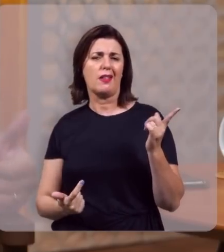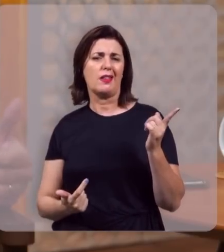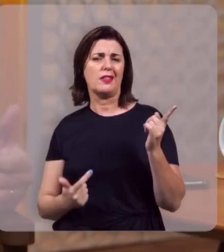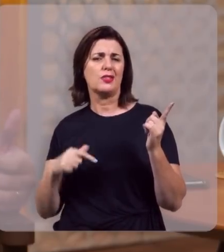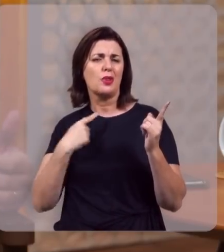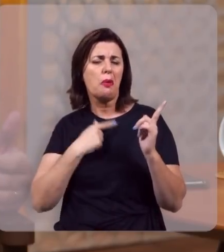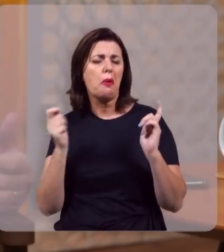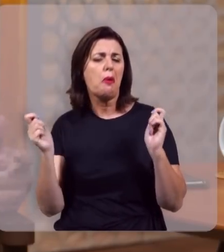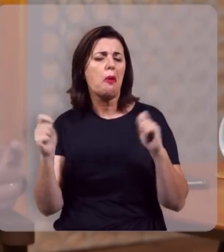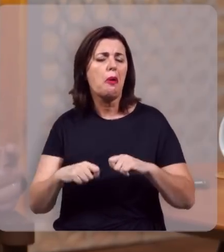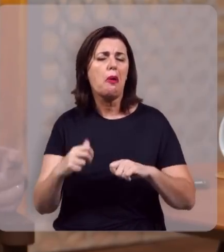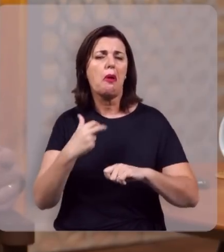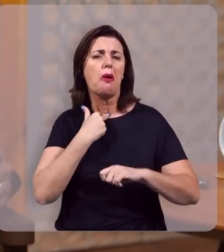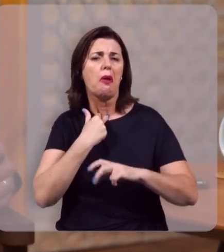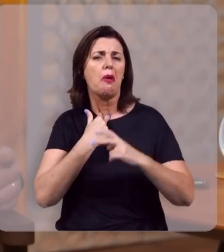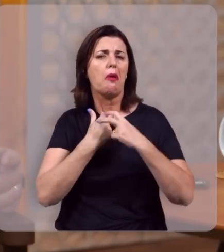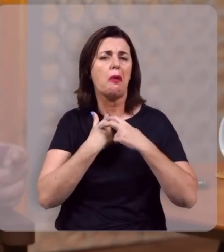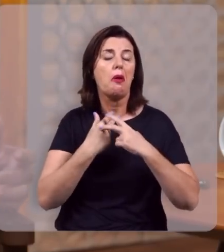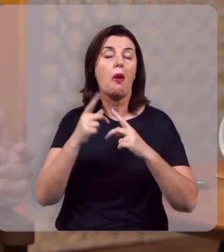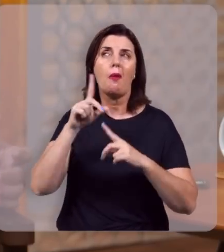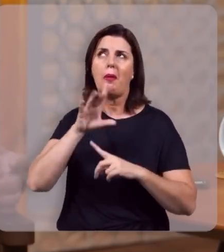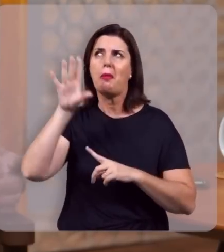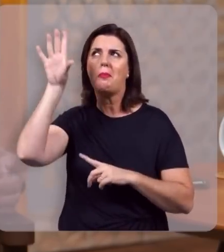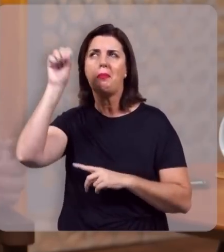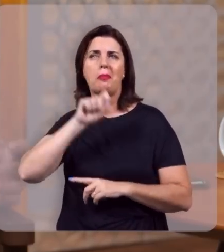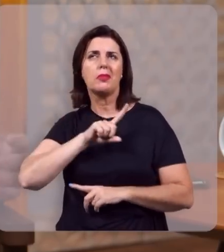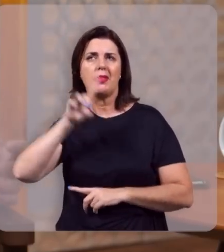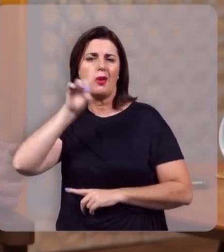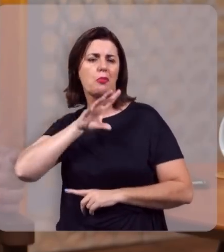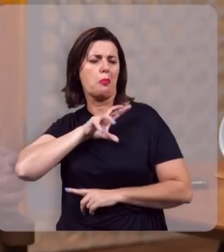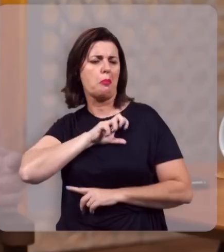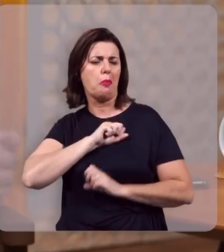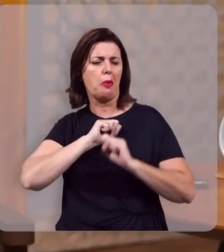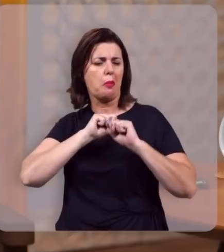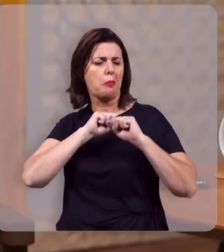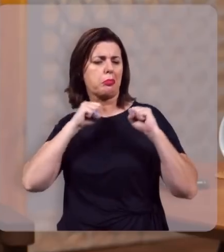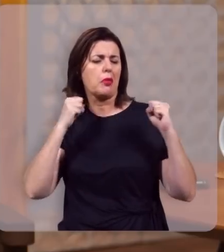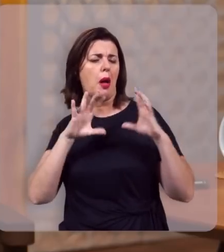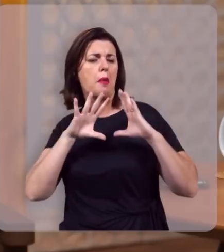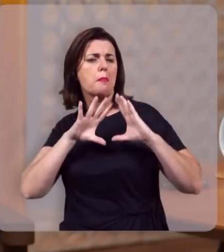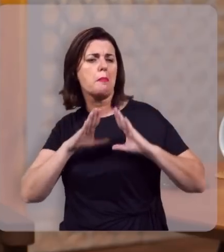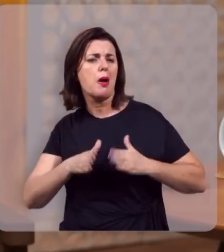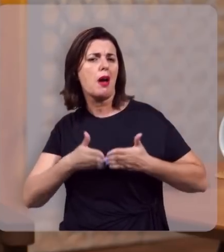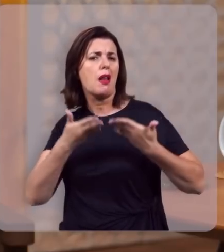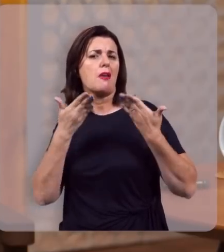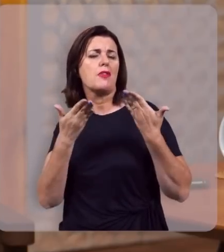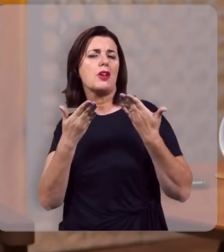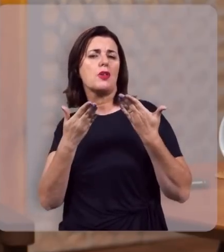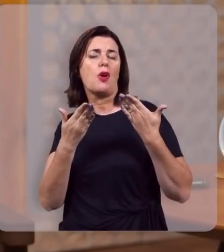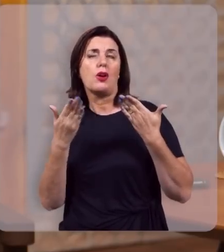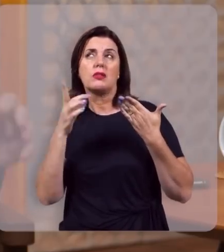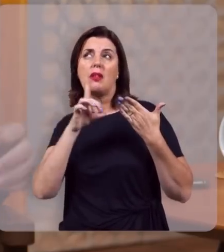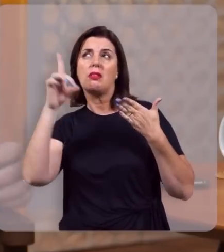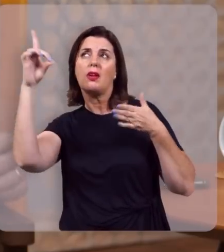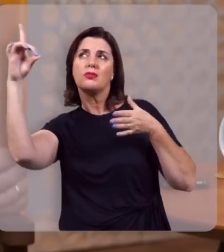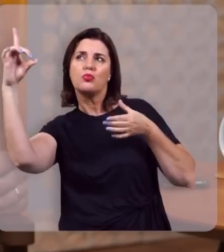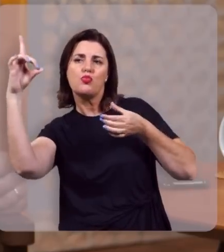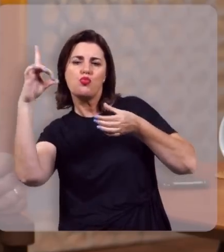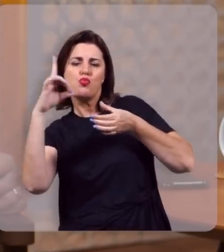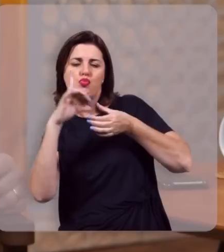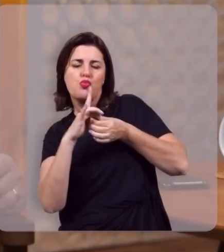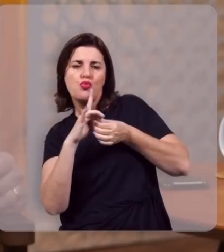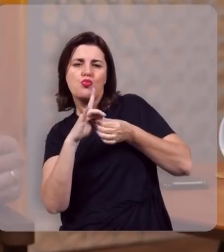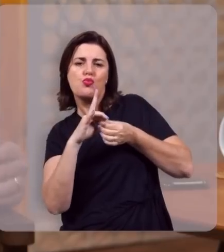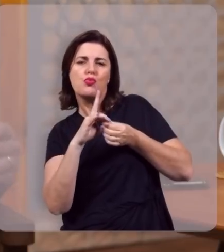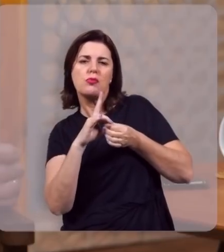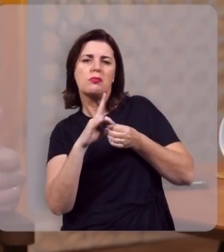dessa incapacidade, o amor de Deus é tão maravilhoso que Ele nos traz para si, independente